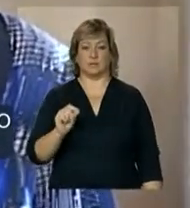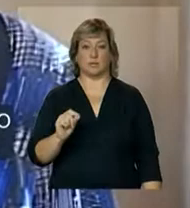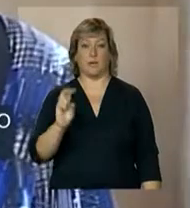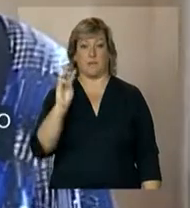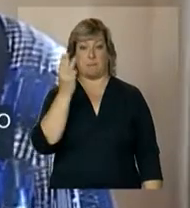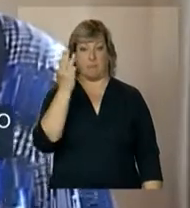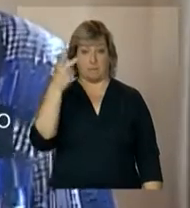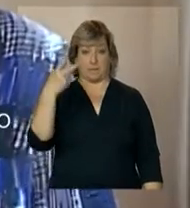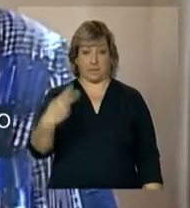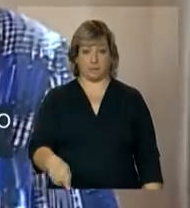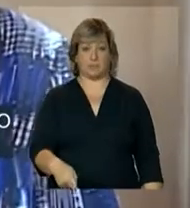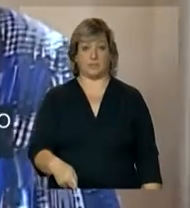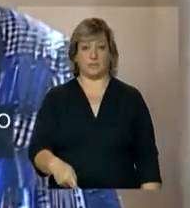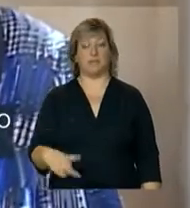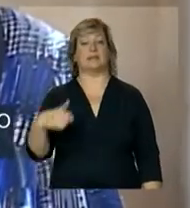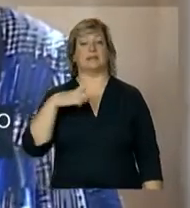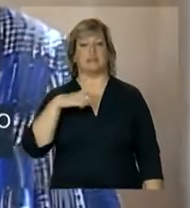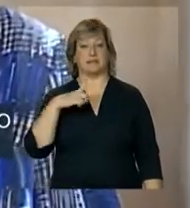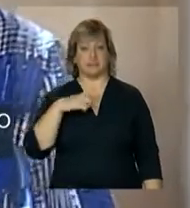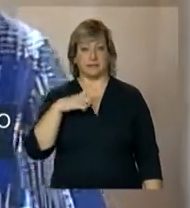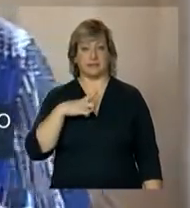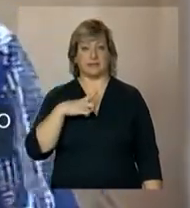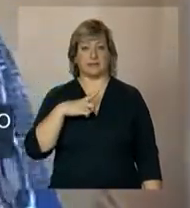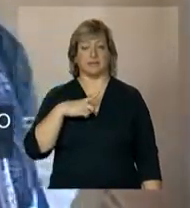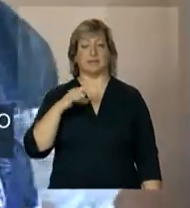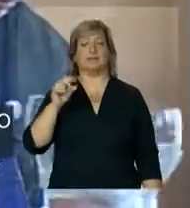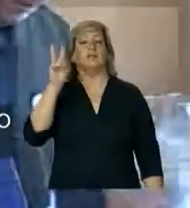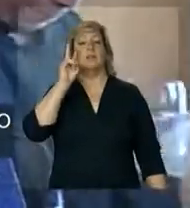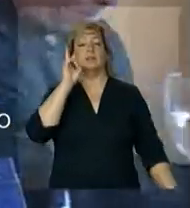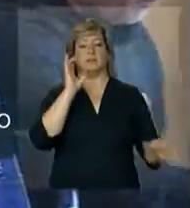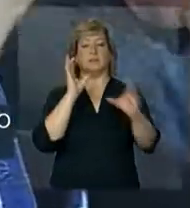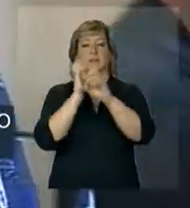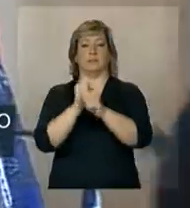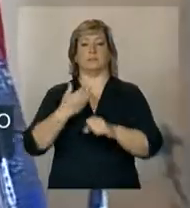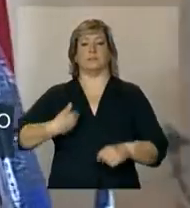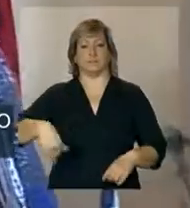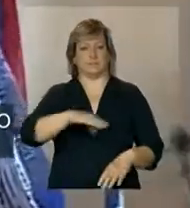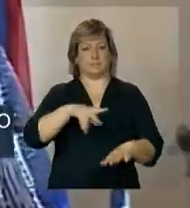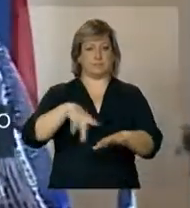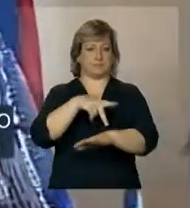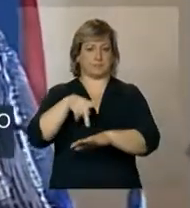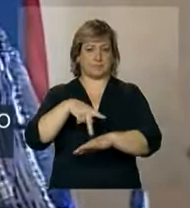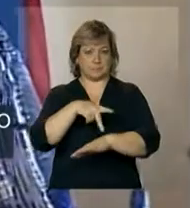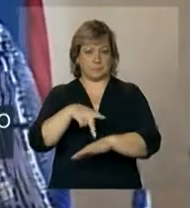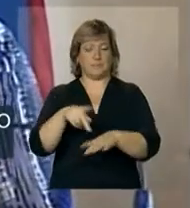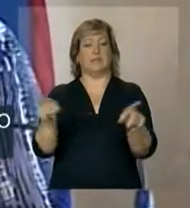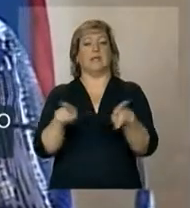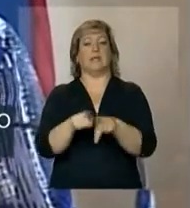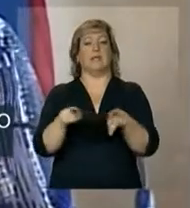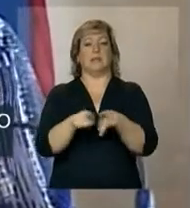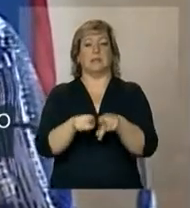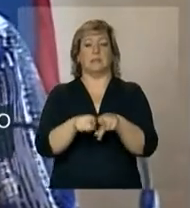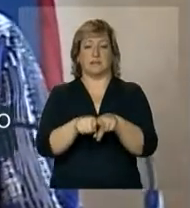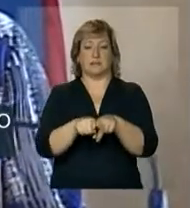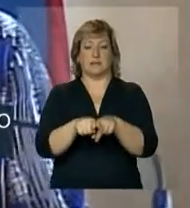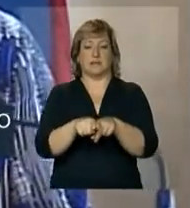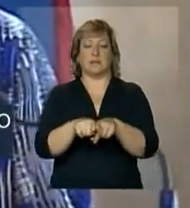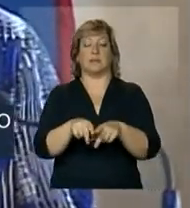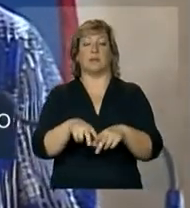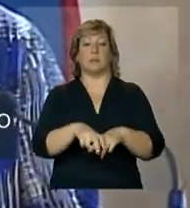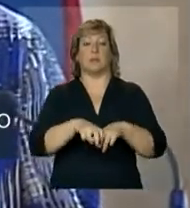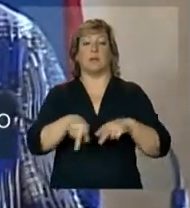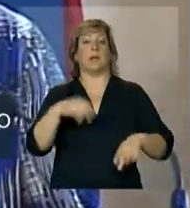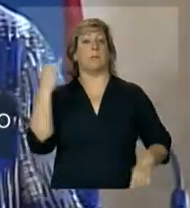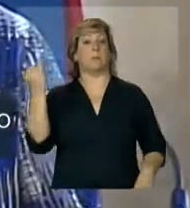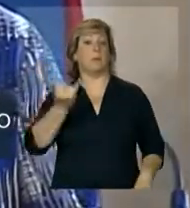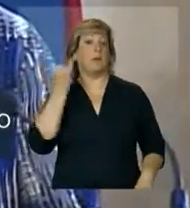Maranhão tem na história do nosso país e também pela